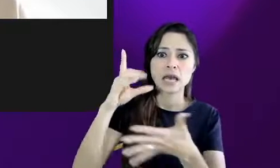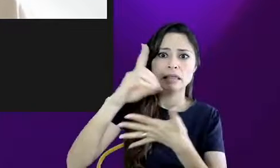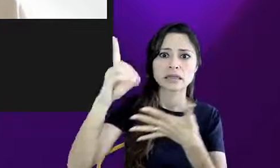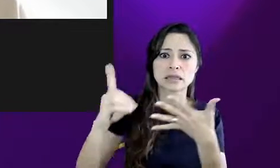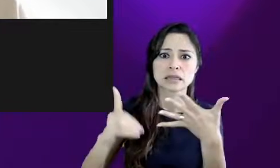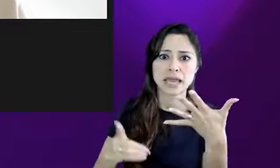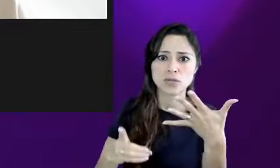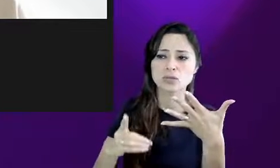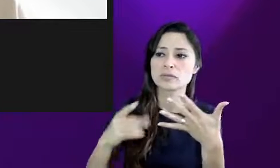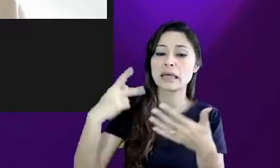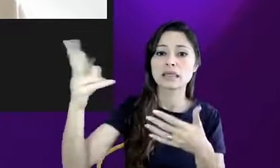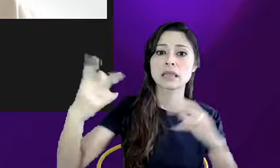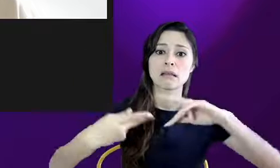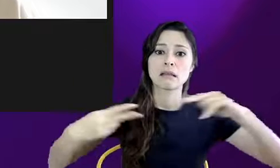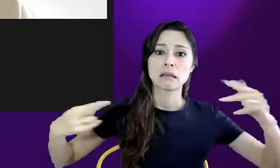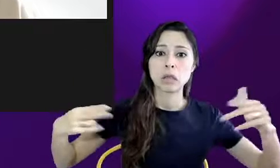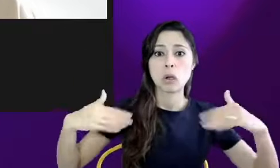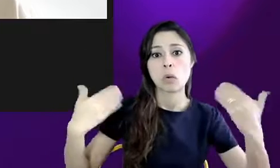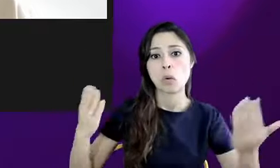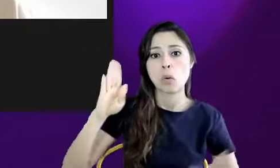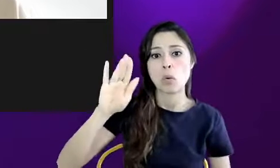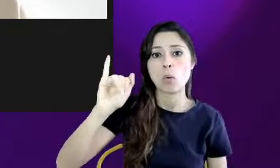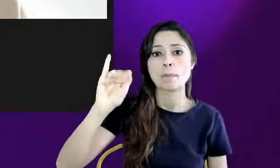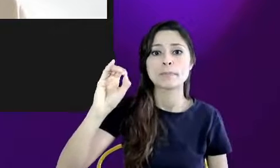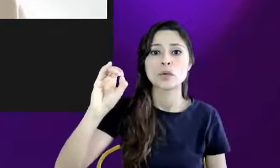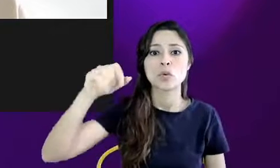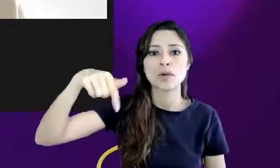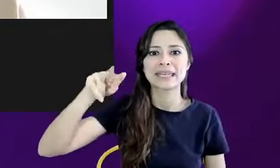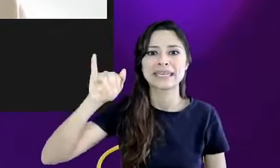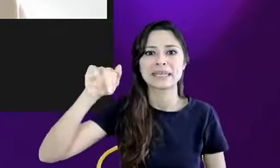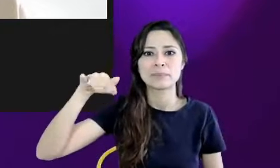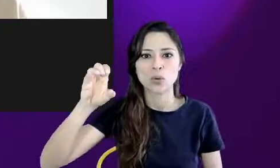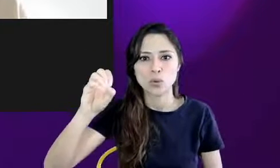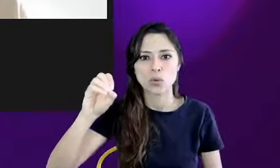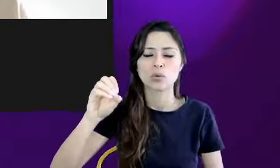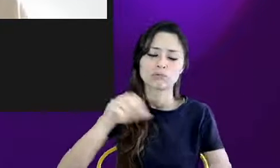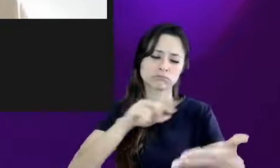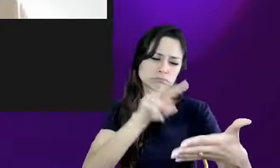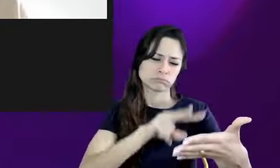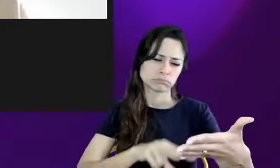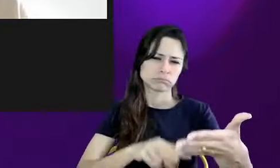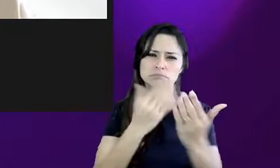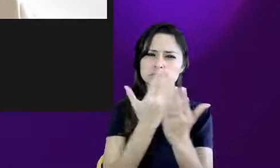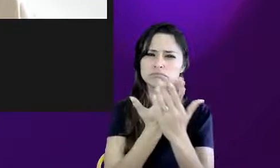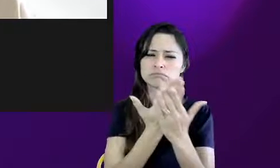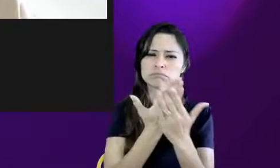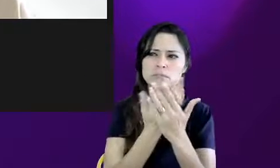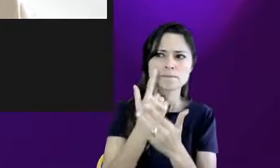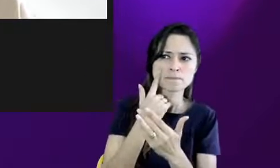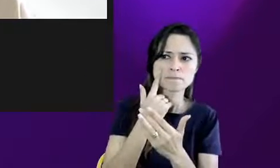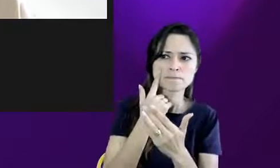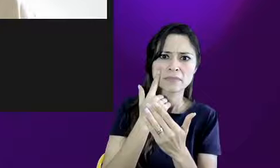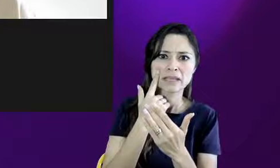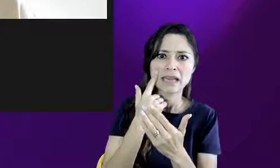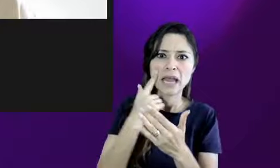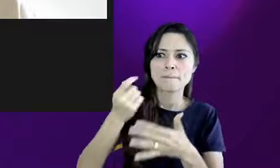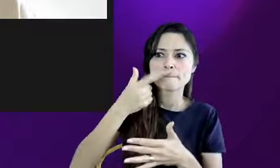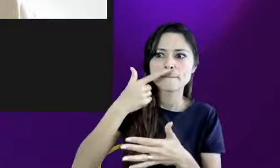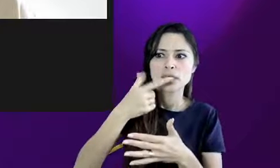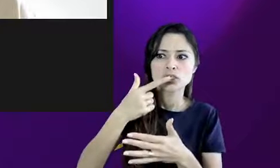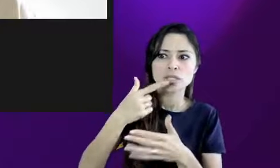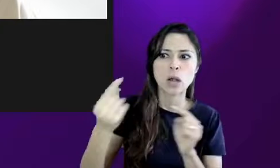genéticos ou bioquímicos, né, com determinados marcadores, você conseguir usar aquela medicação que